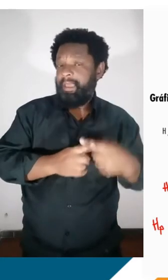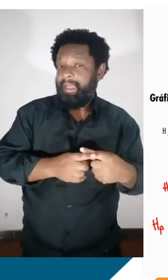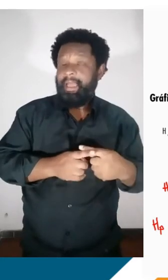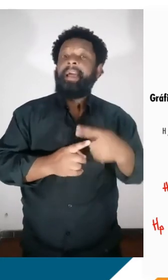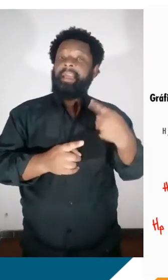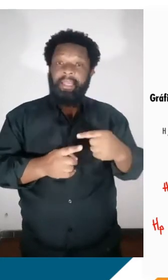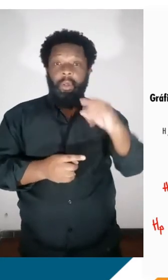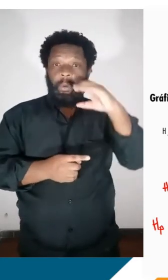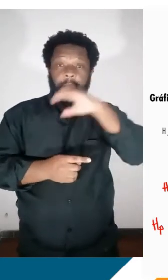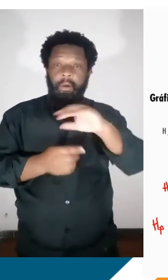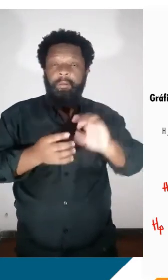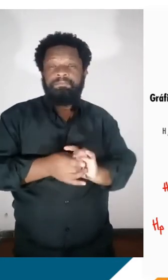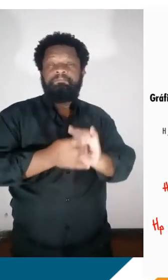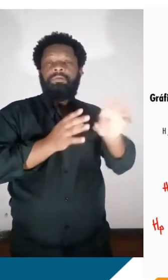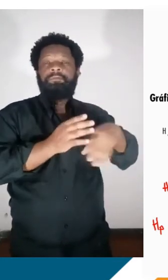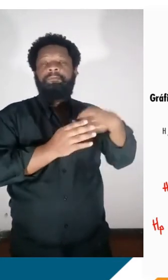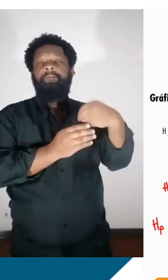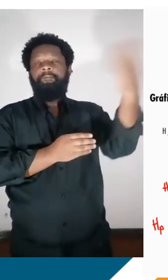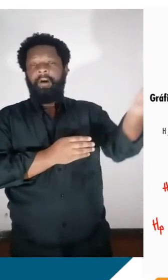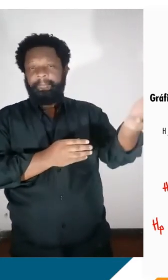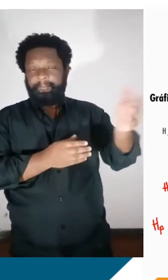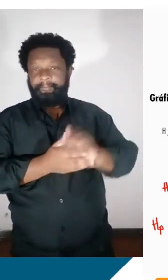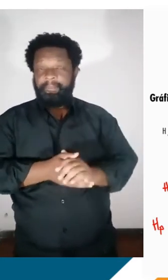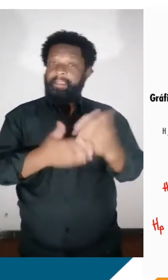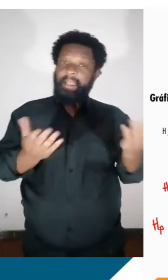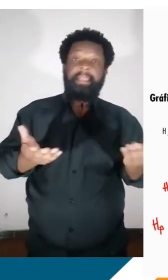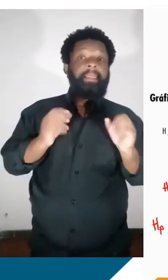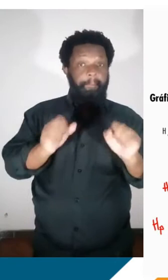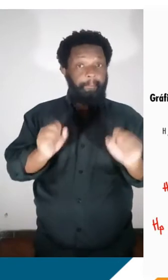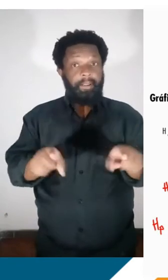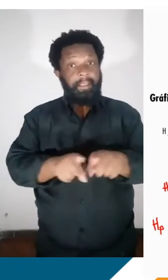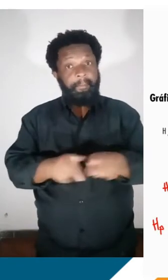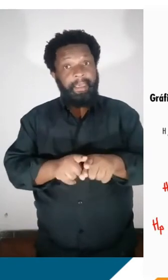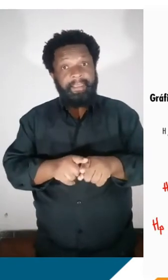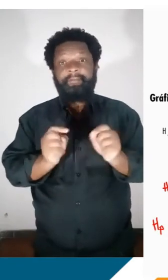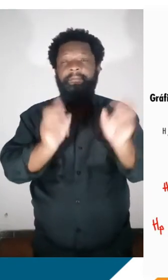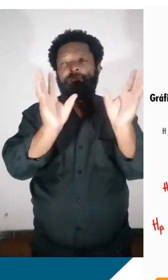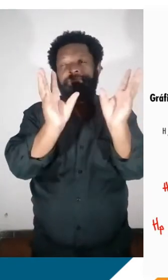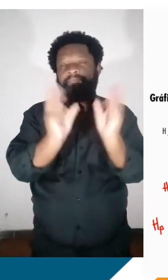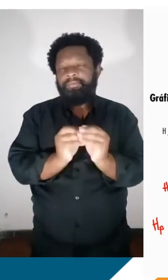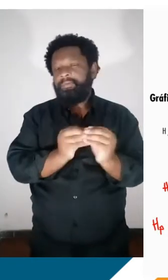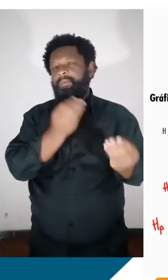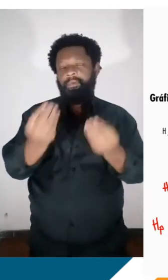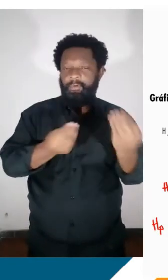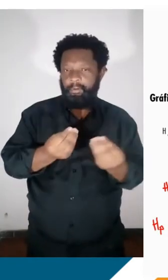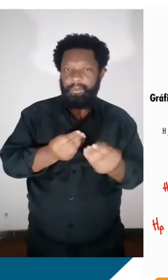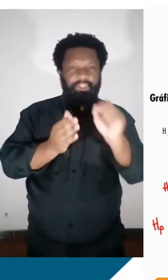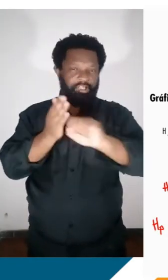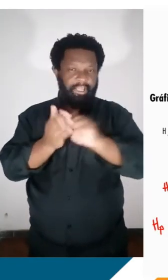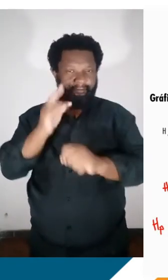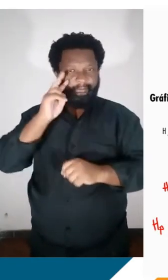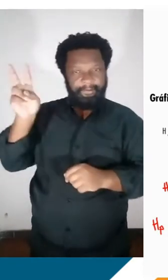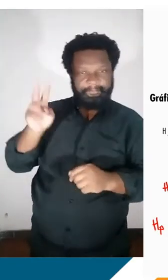está liberando calor para as vizinhanças. E a gente pode sintetizar isso daqui escrevendo